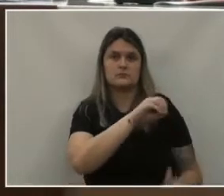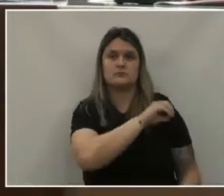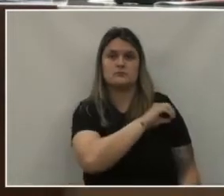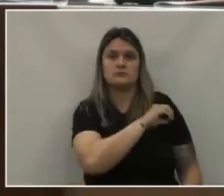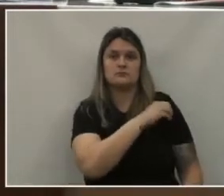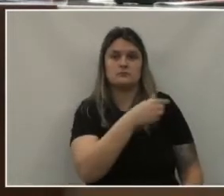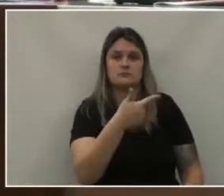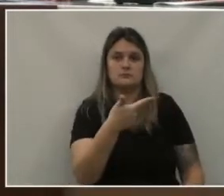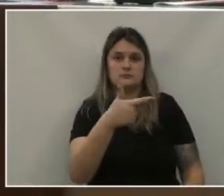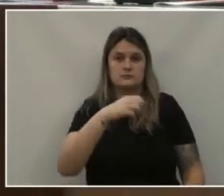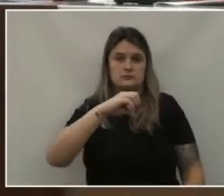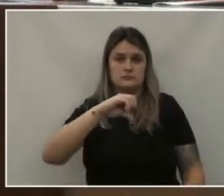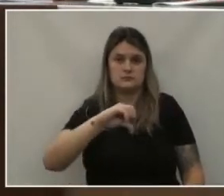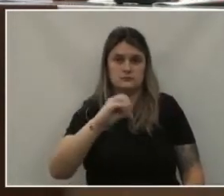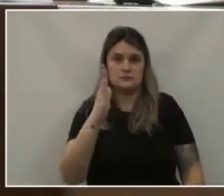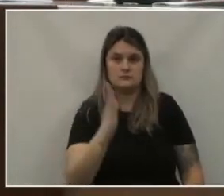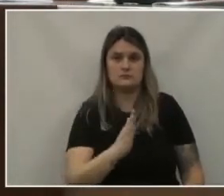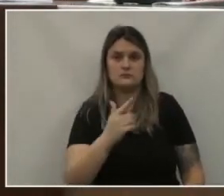ordinária número